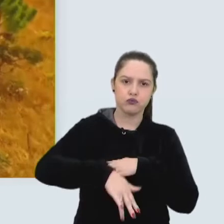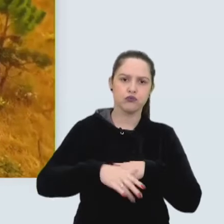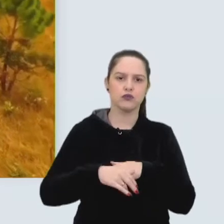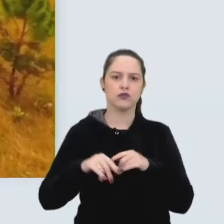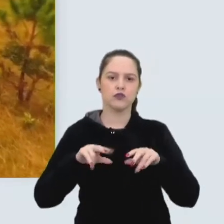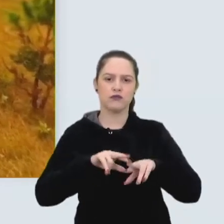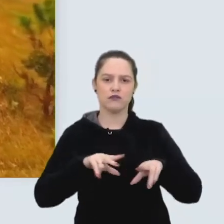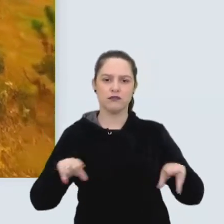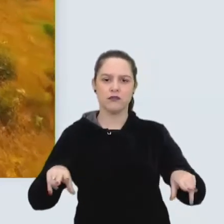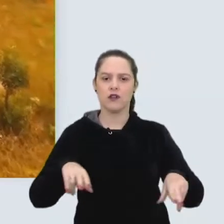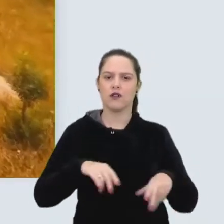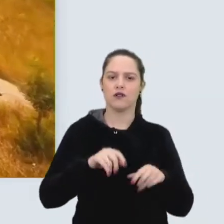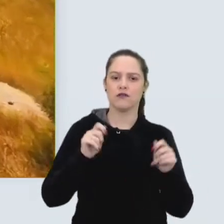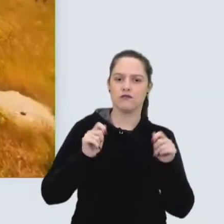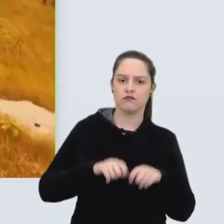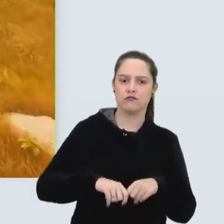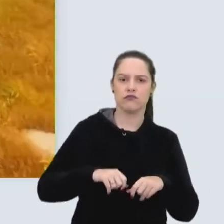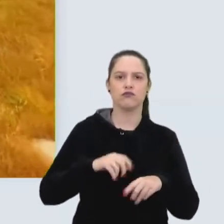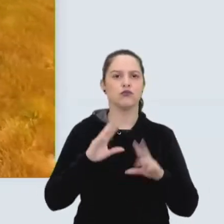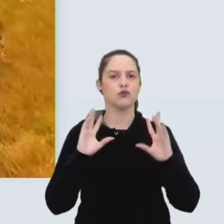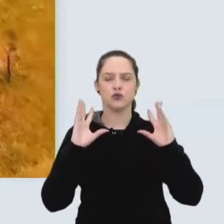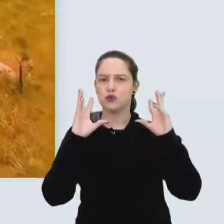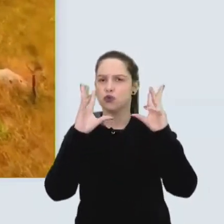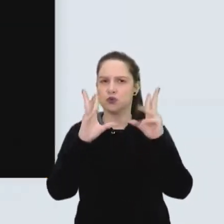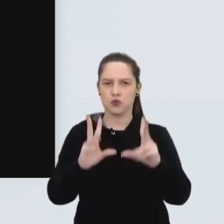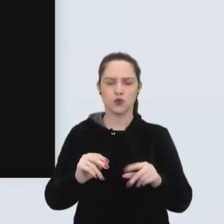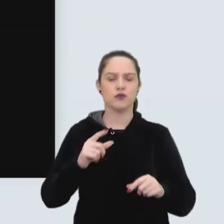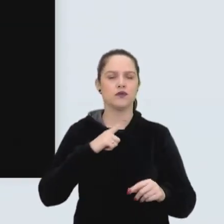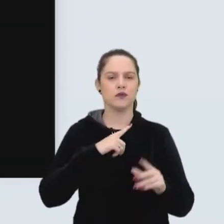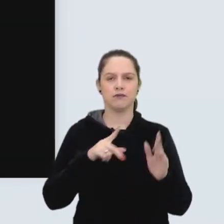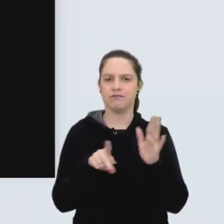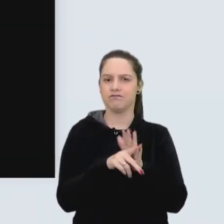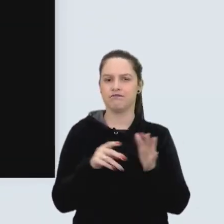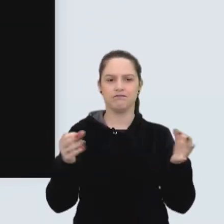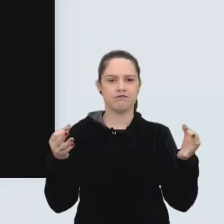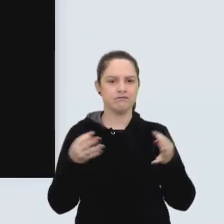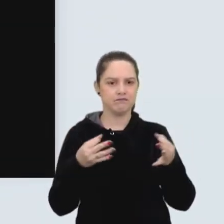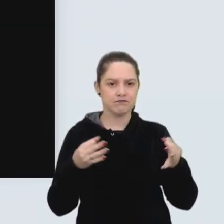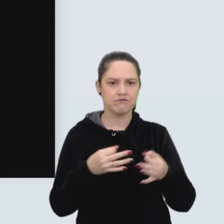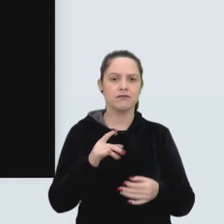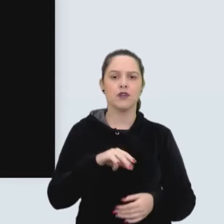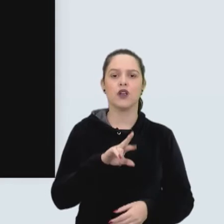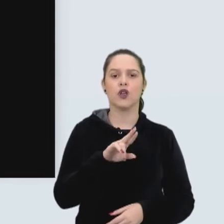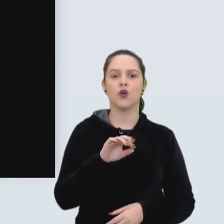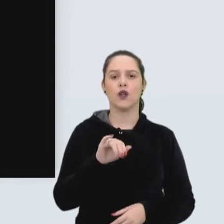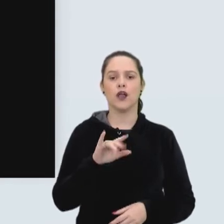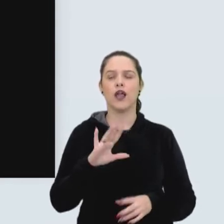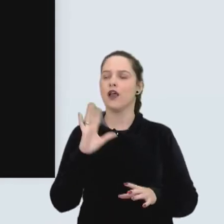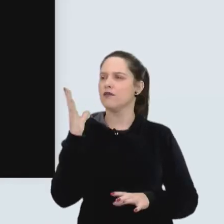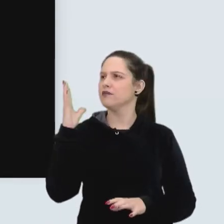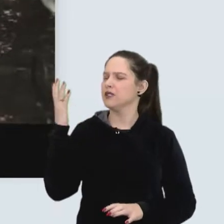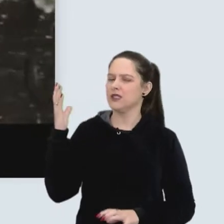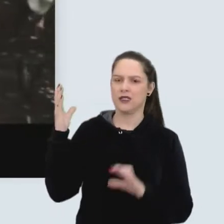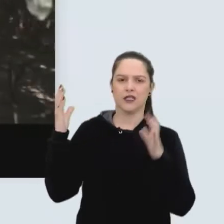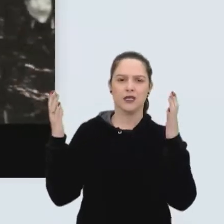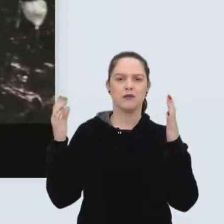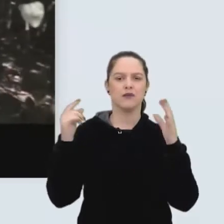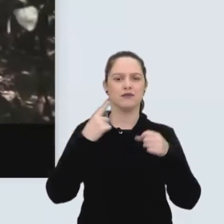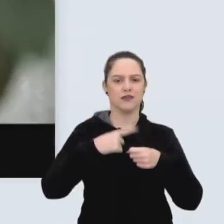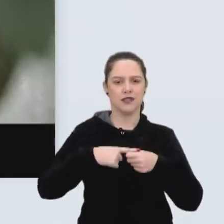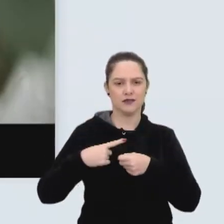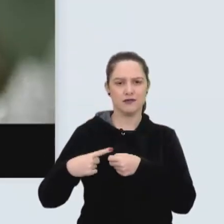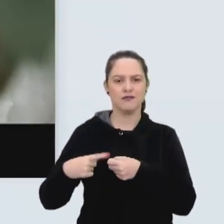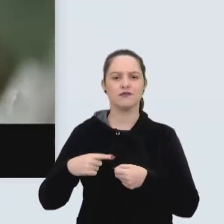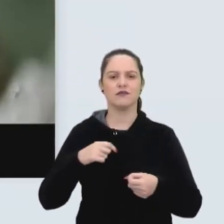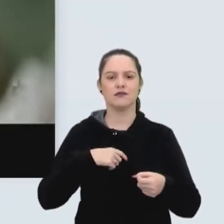puro e o lazer ao fazer uma trilha são alguns desses benefícios. Também ganhamos com a regulação do clima nas cidades, os solos